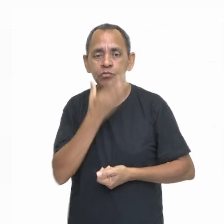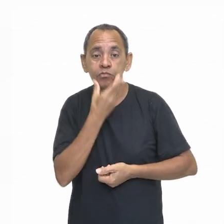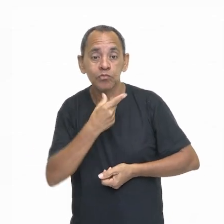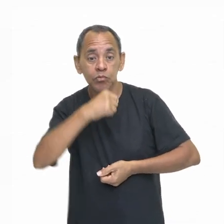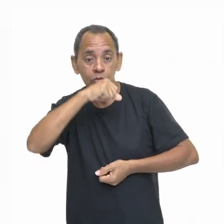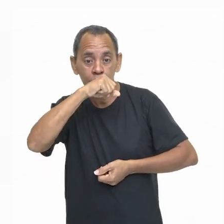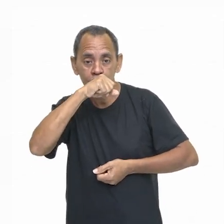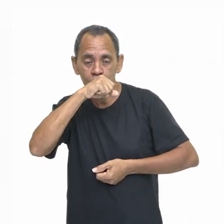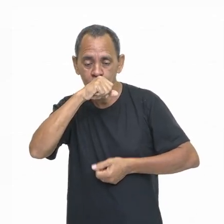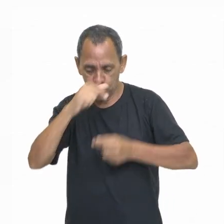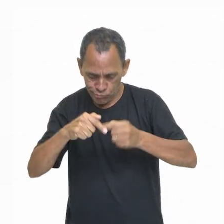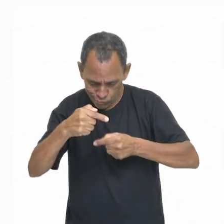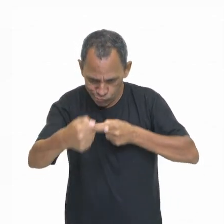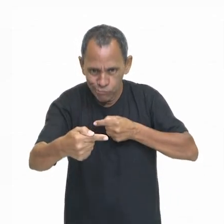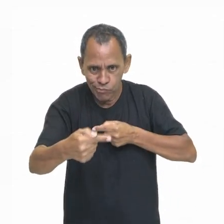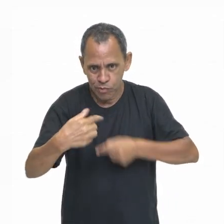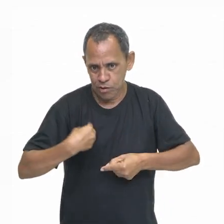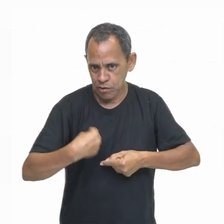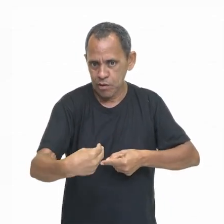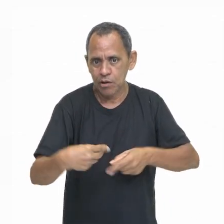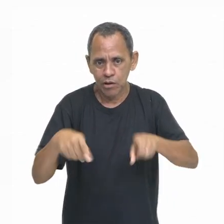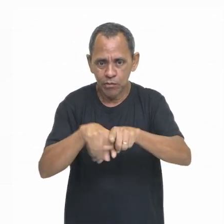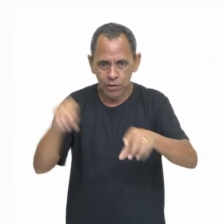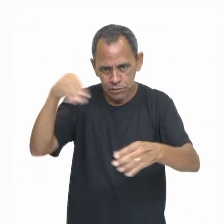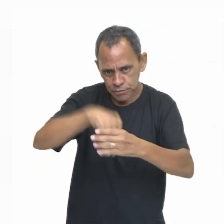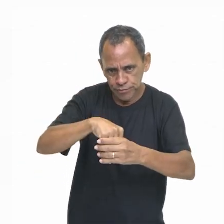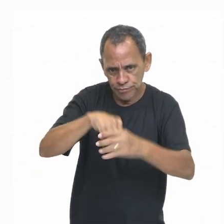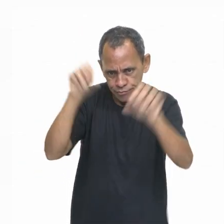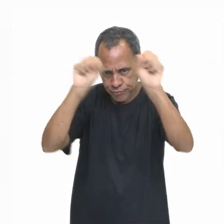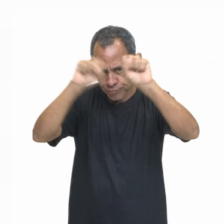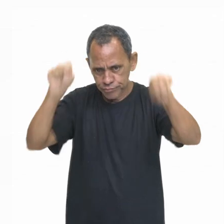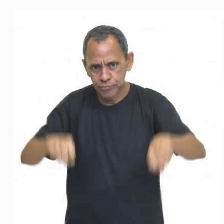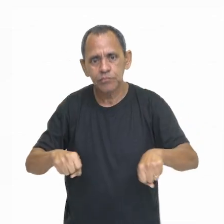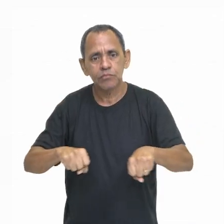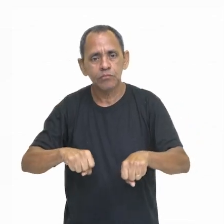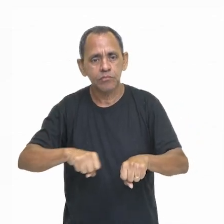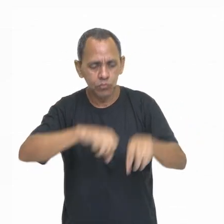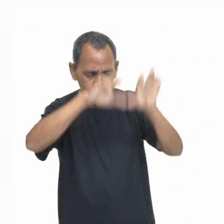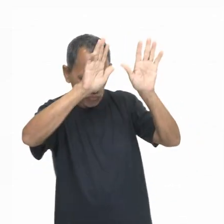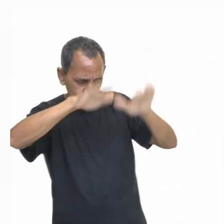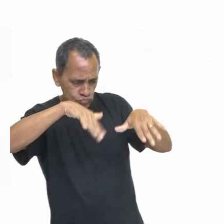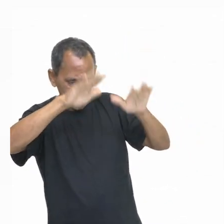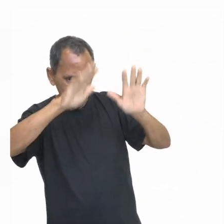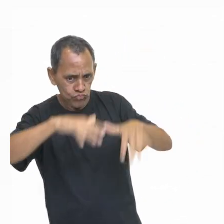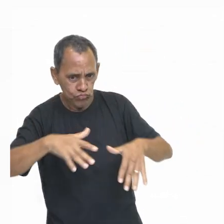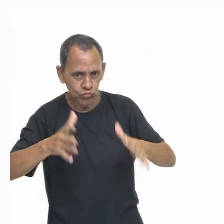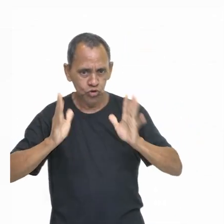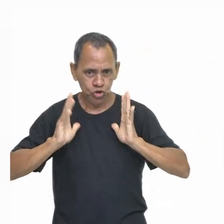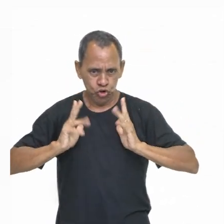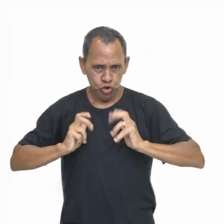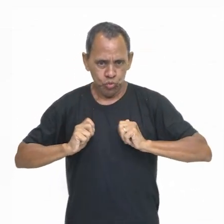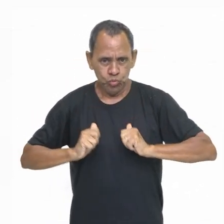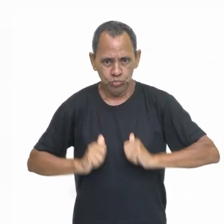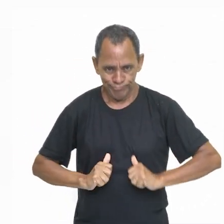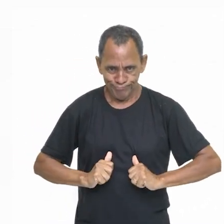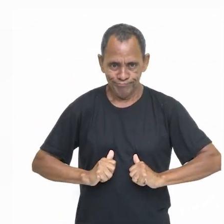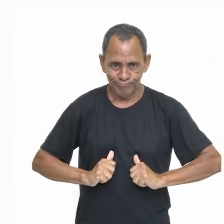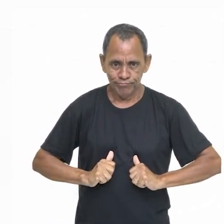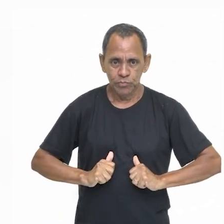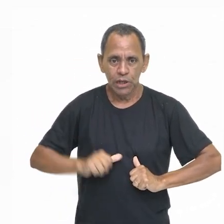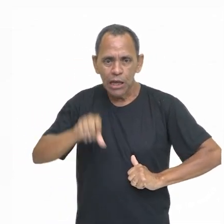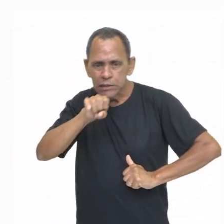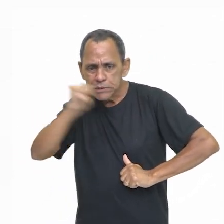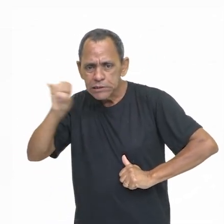tem dentro desse sistema um ritual de pureza, então quanto mais você sobe